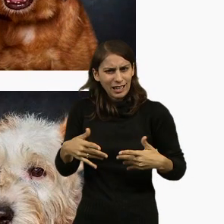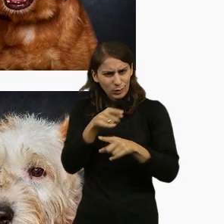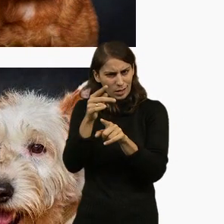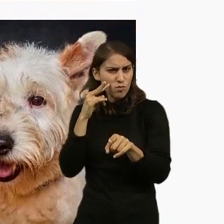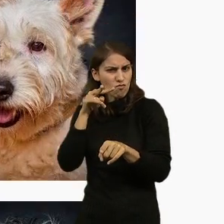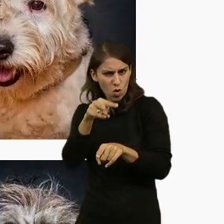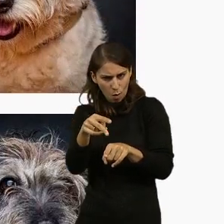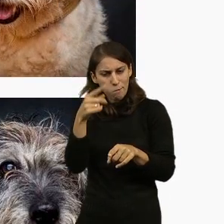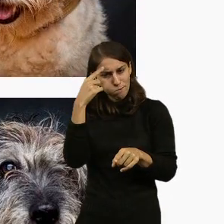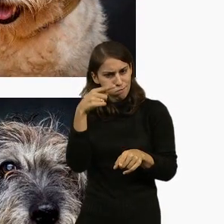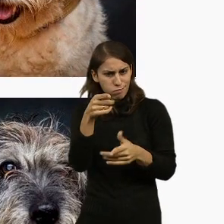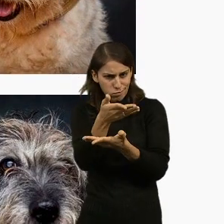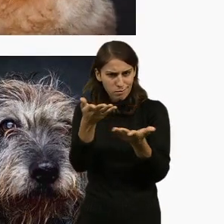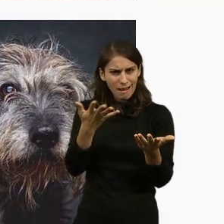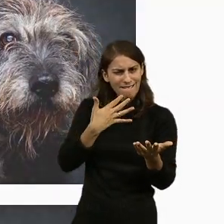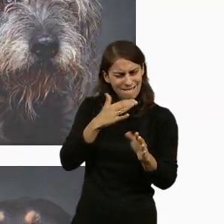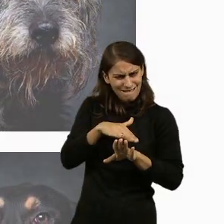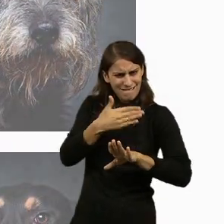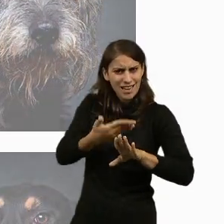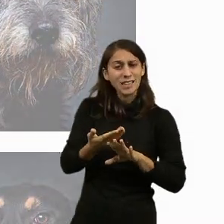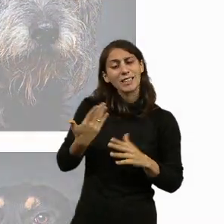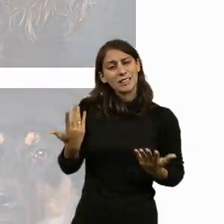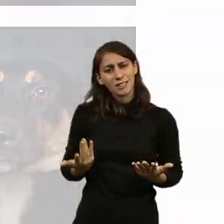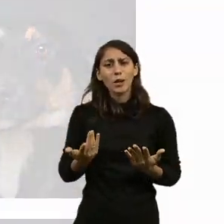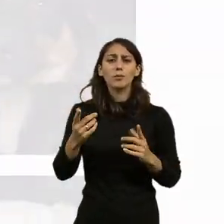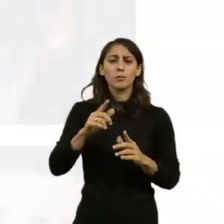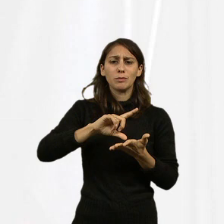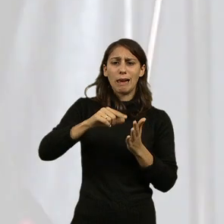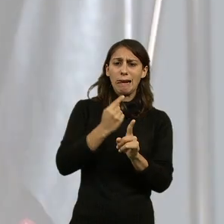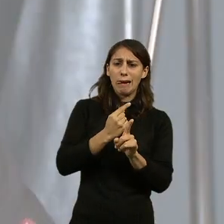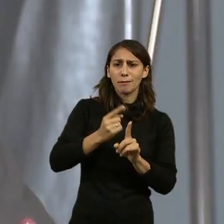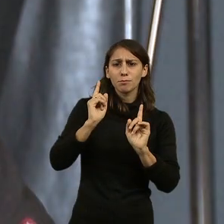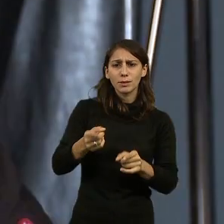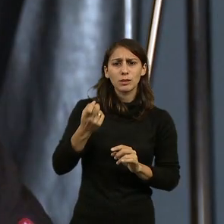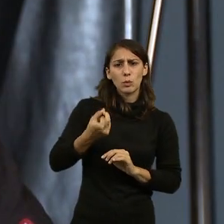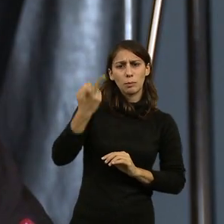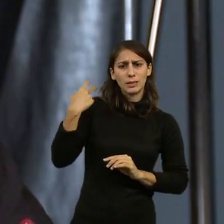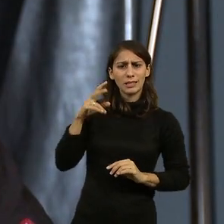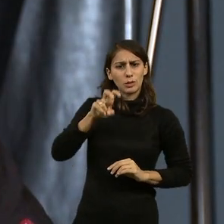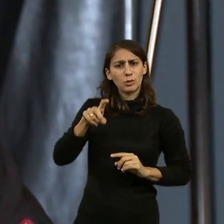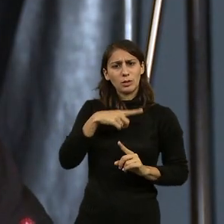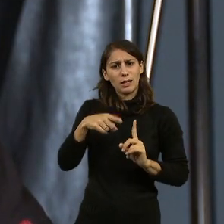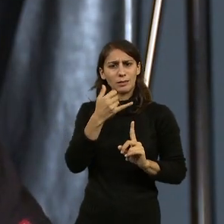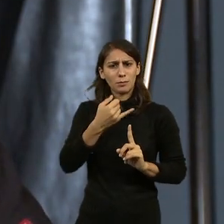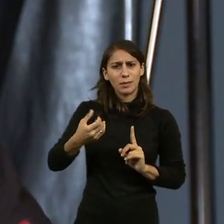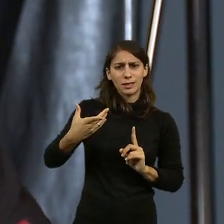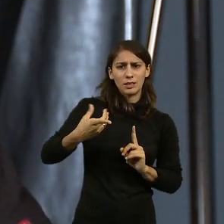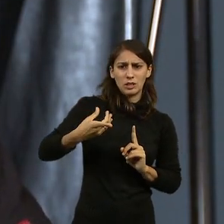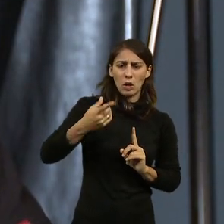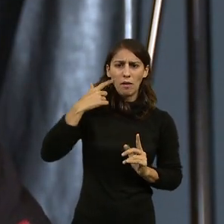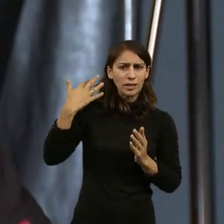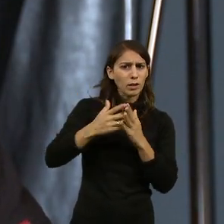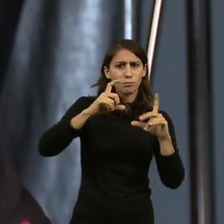My Friend oficialmente começa em julho do ano passado, em julho de 2019. E a partir daí têm sido umas sessões fotográficas atrás das